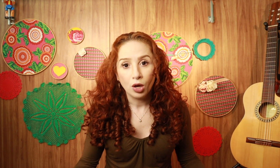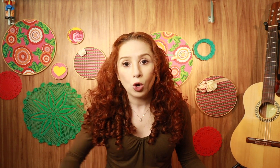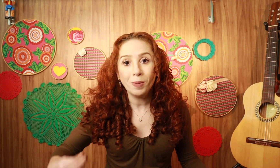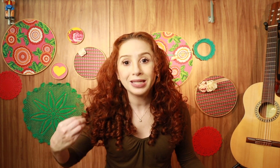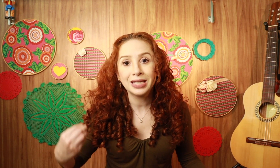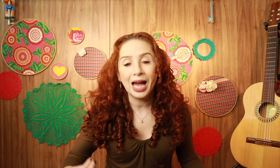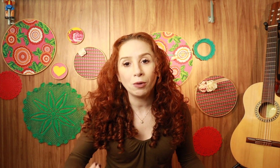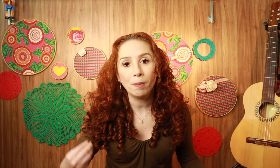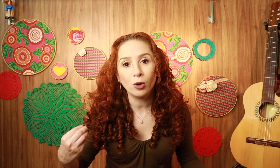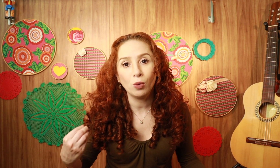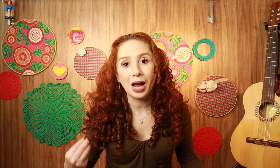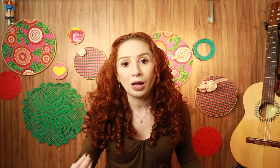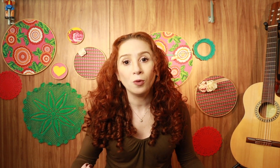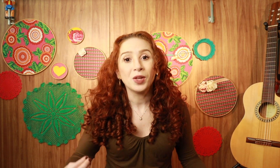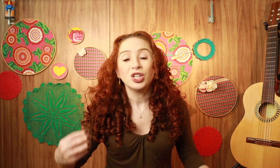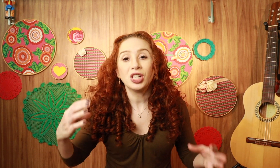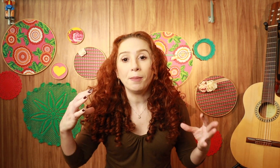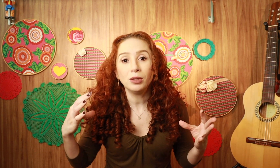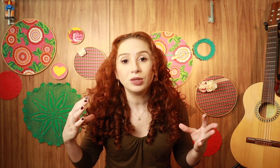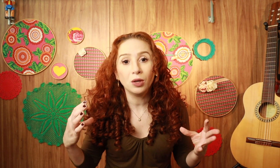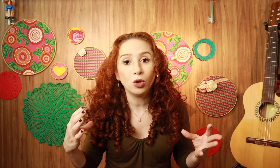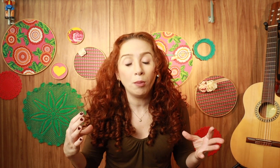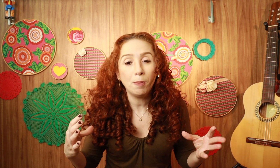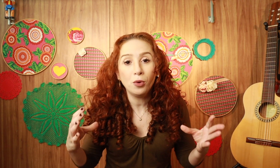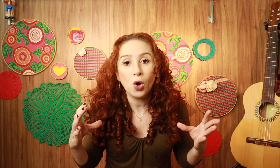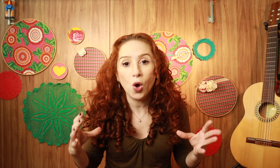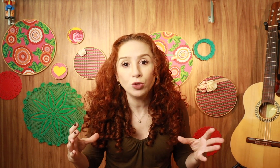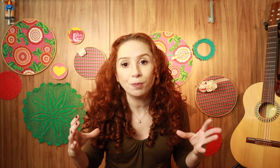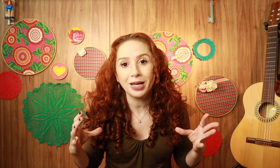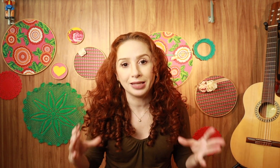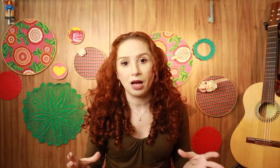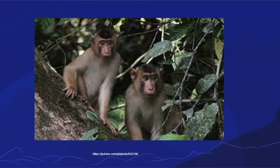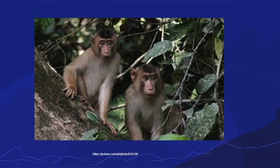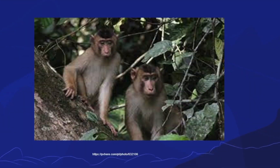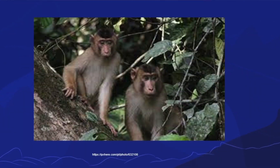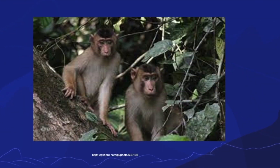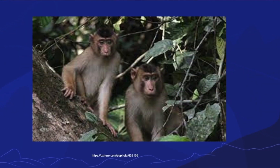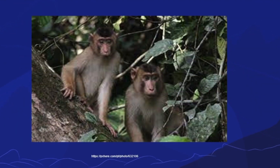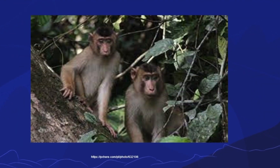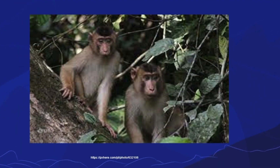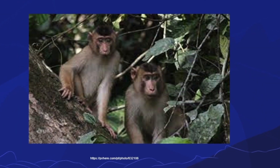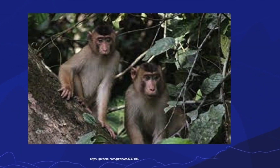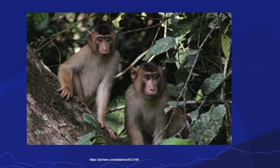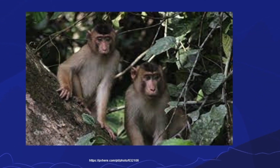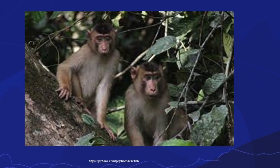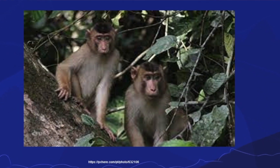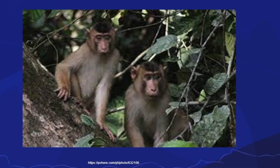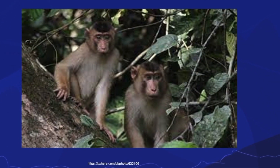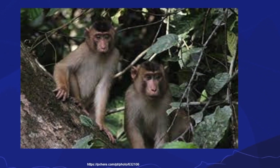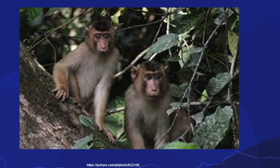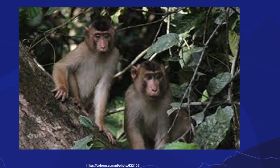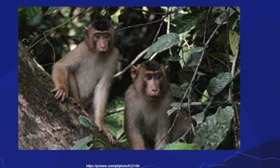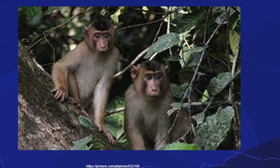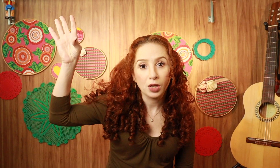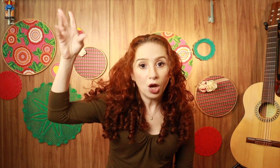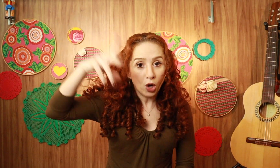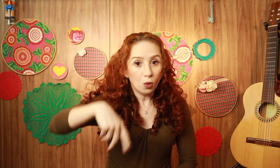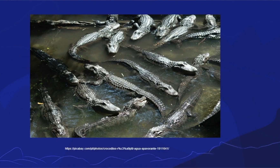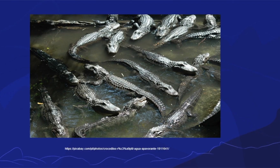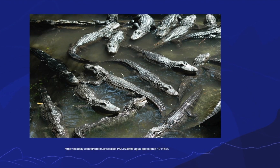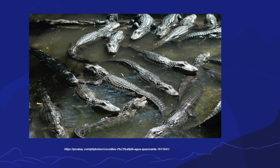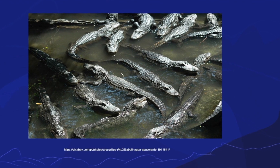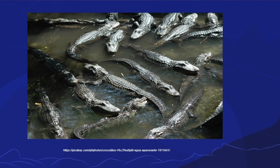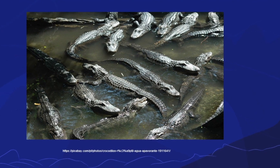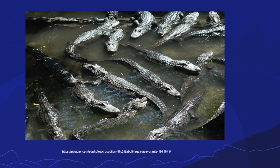bichos começaram a procurá-lo, chamando seu nome por onde passavam. Os macacos nas árvores,